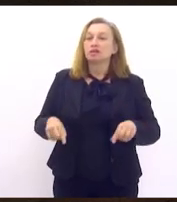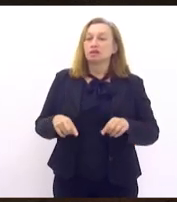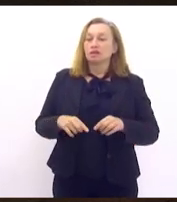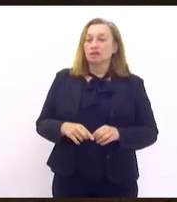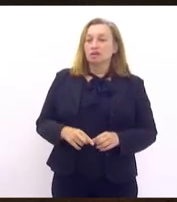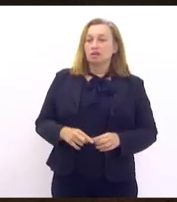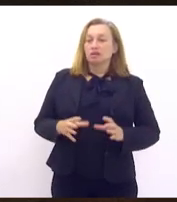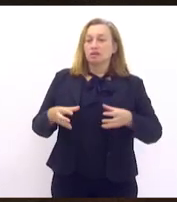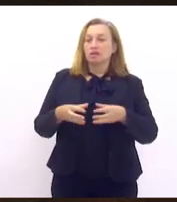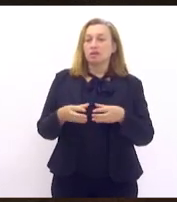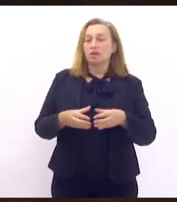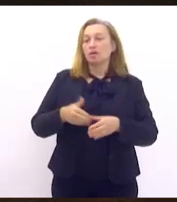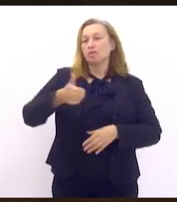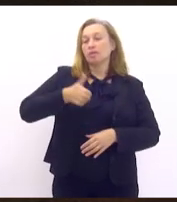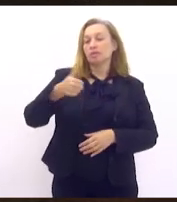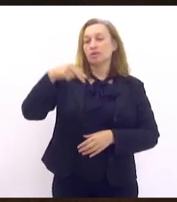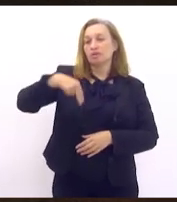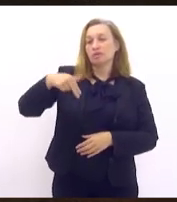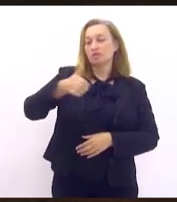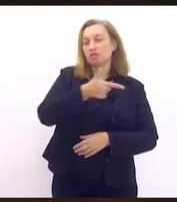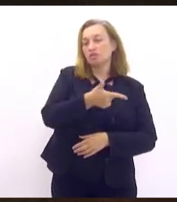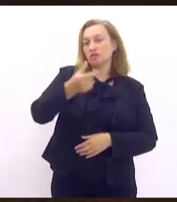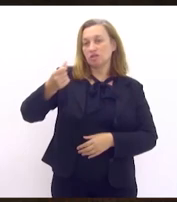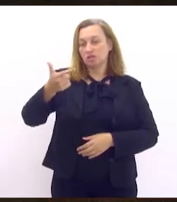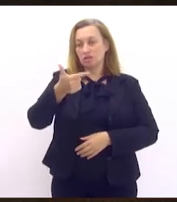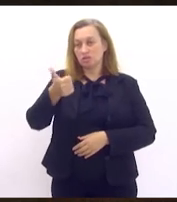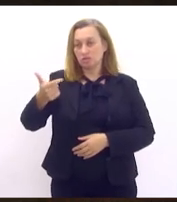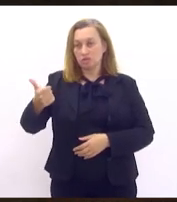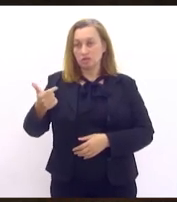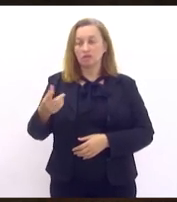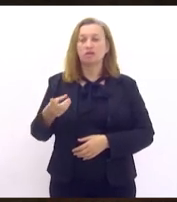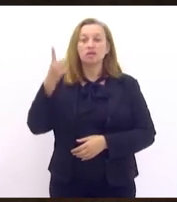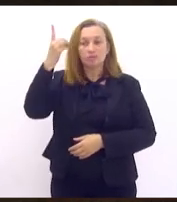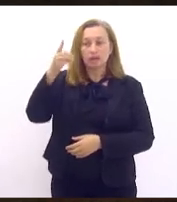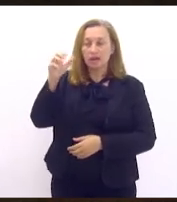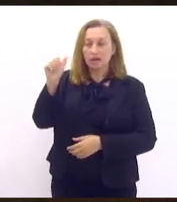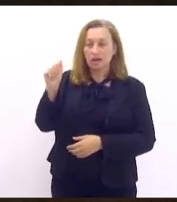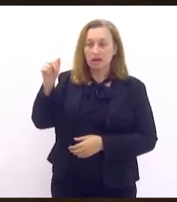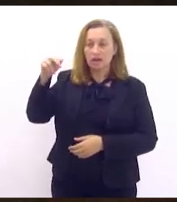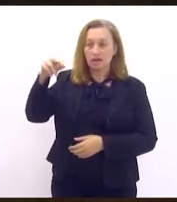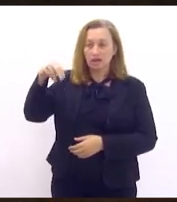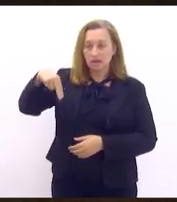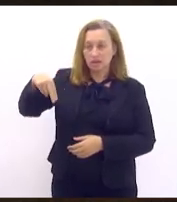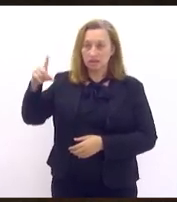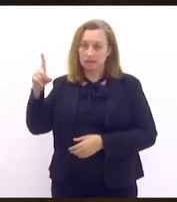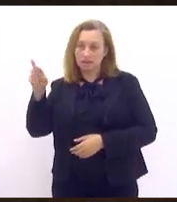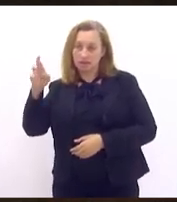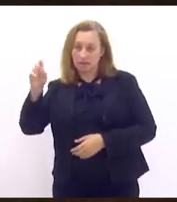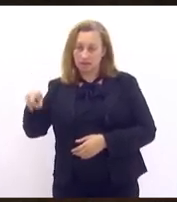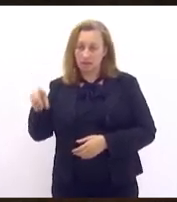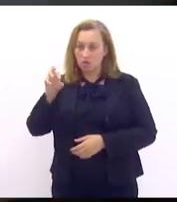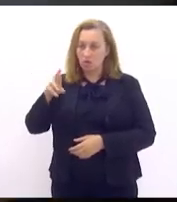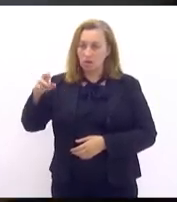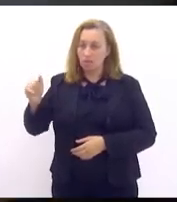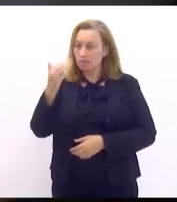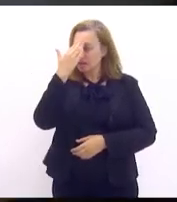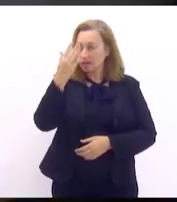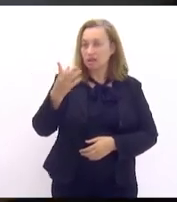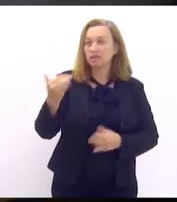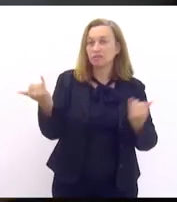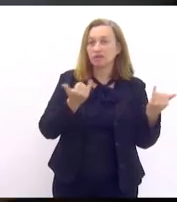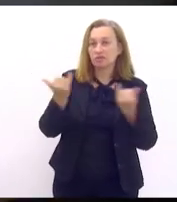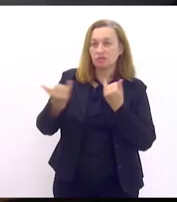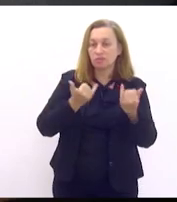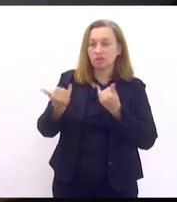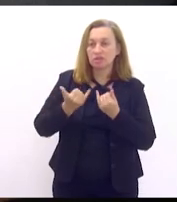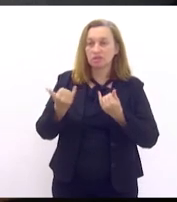novembro de 22, assinado o deputado André Correia, presidente. Muito obrigado, senhor. Obrigada, deputado, a informação que